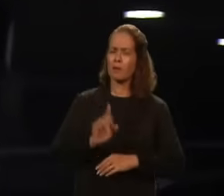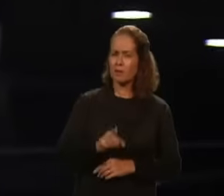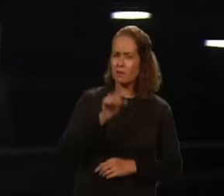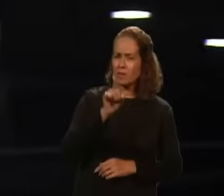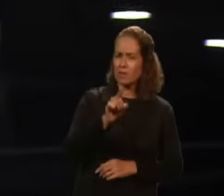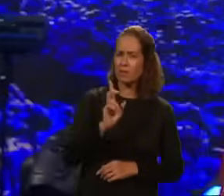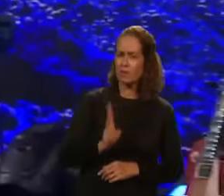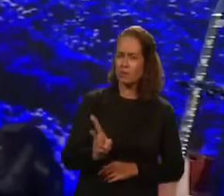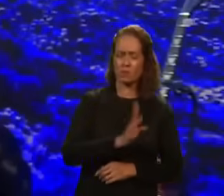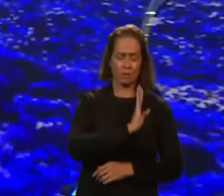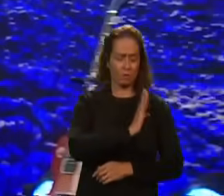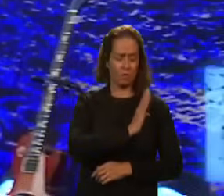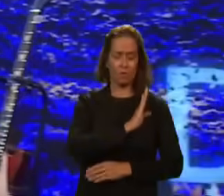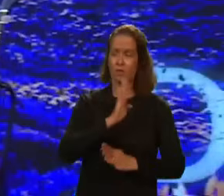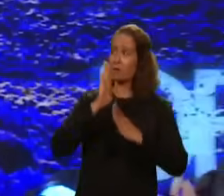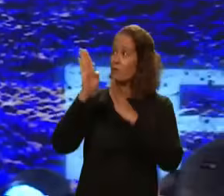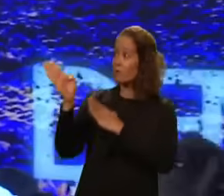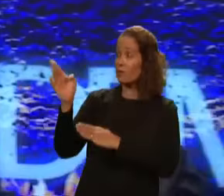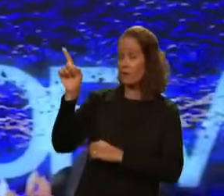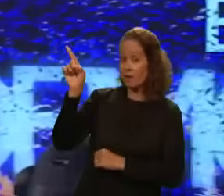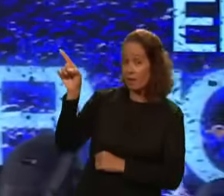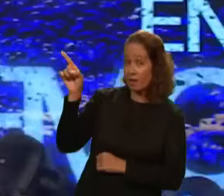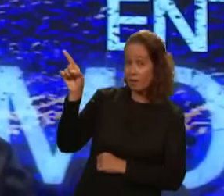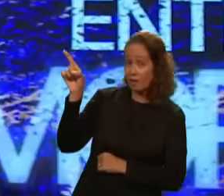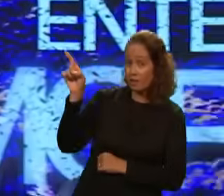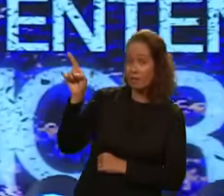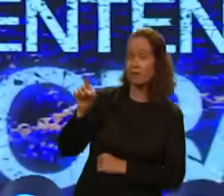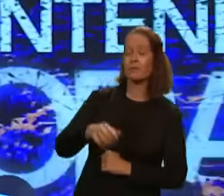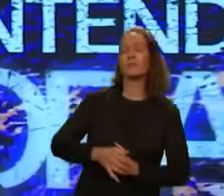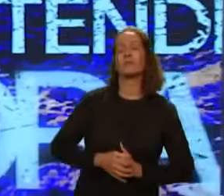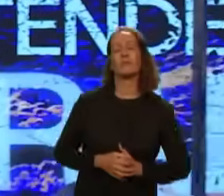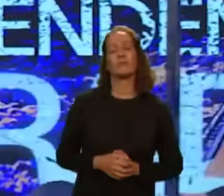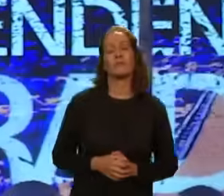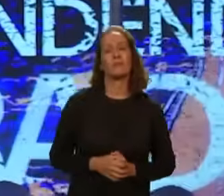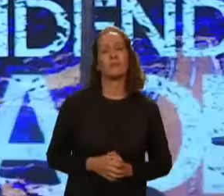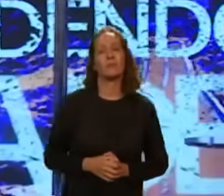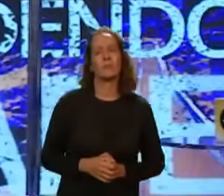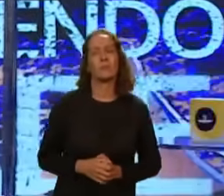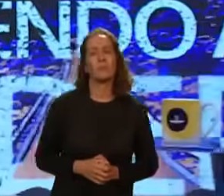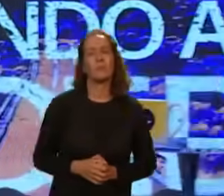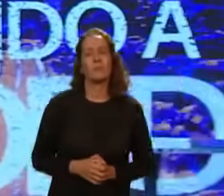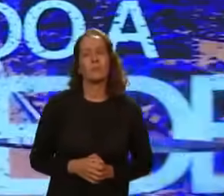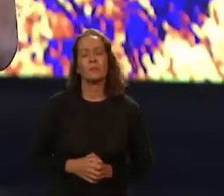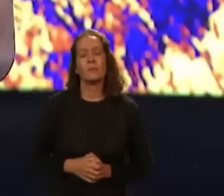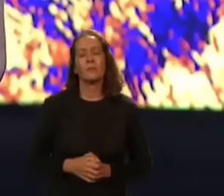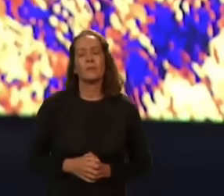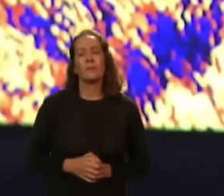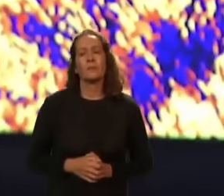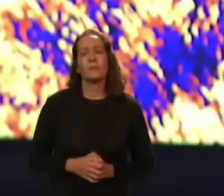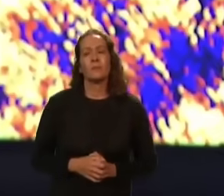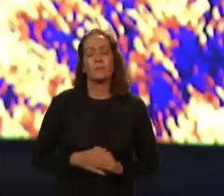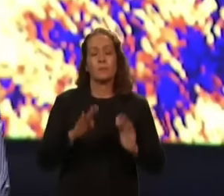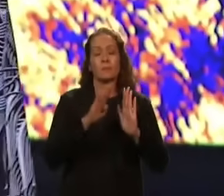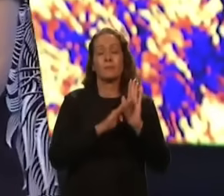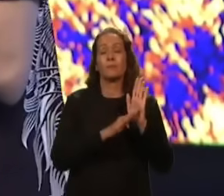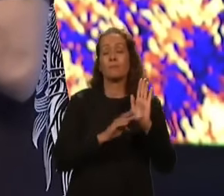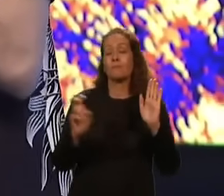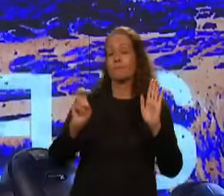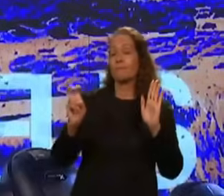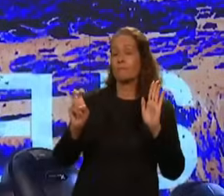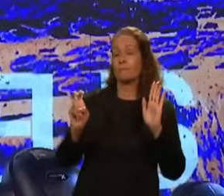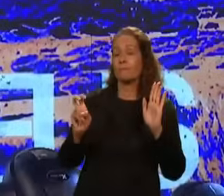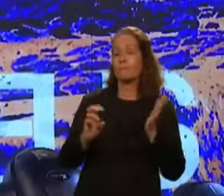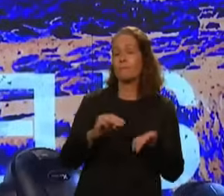o seu coração fiel a Ele? Quinto e último motivo que ele